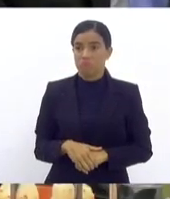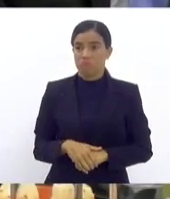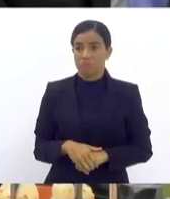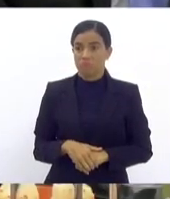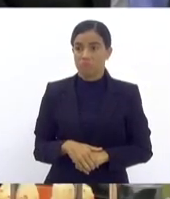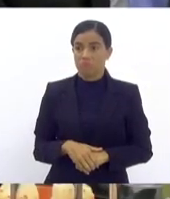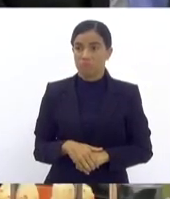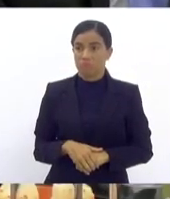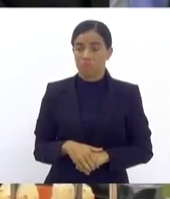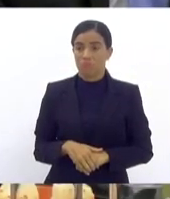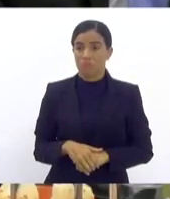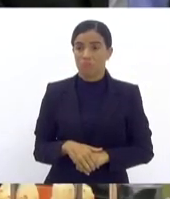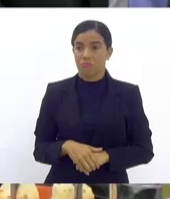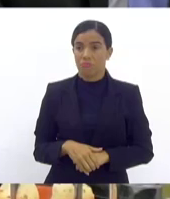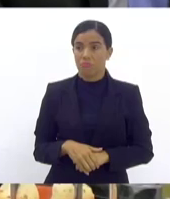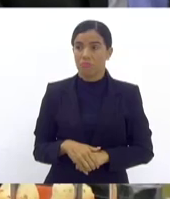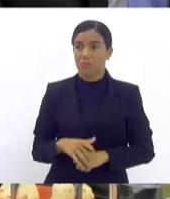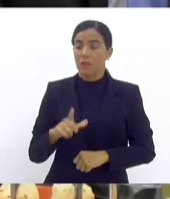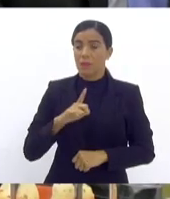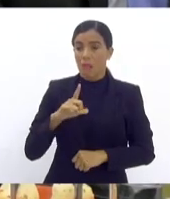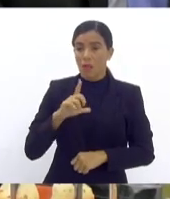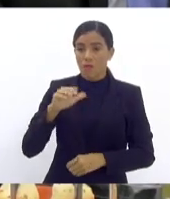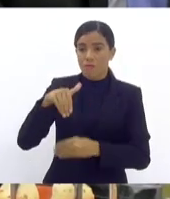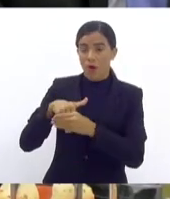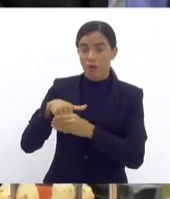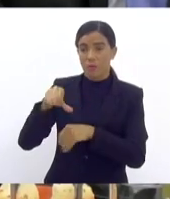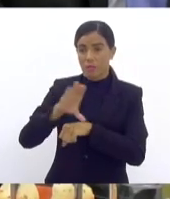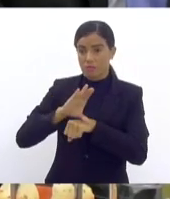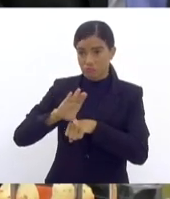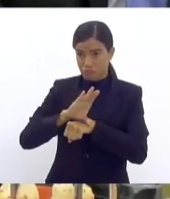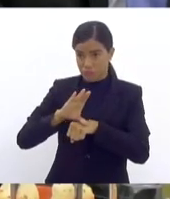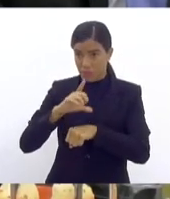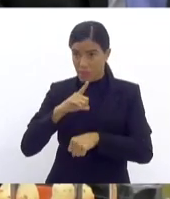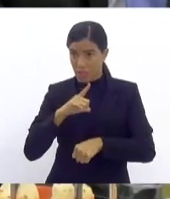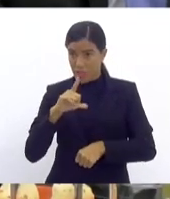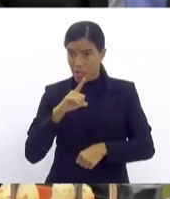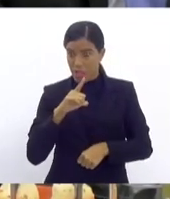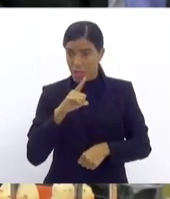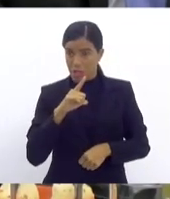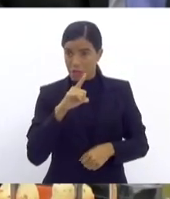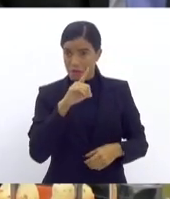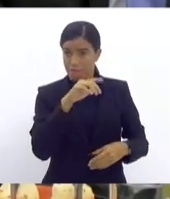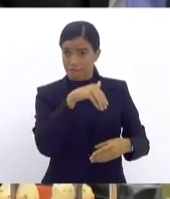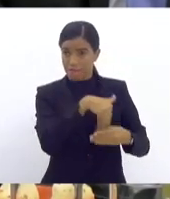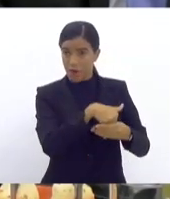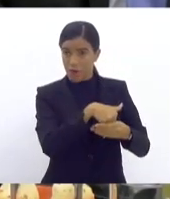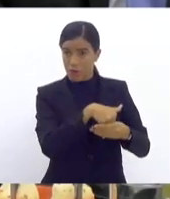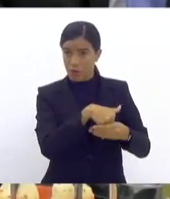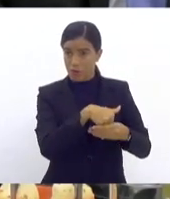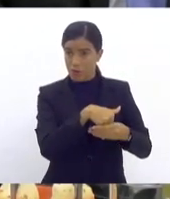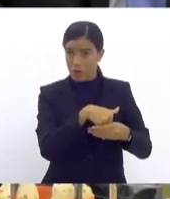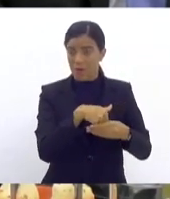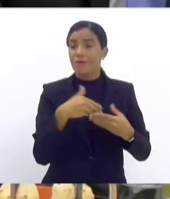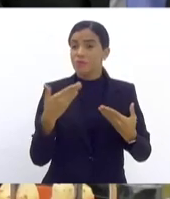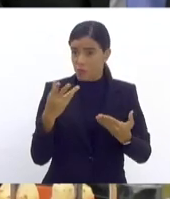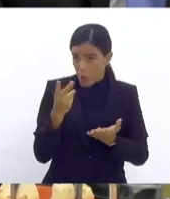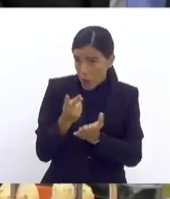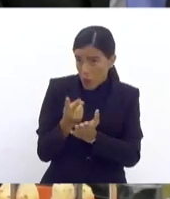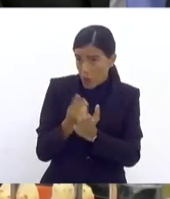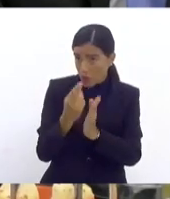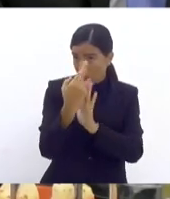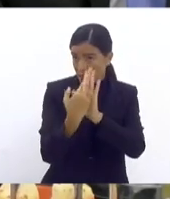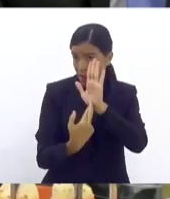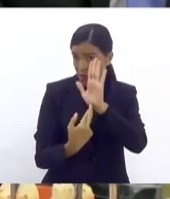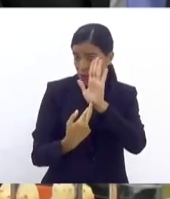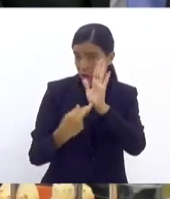pela constitucionalidade e tem o voto Deputado Delaro, Vossa Excelência mantém o relatório original,